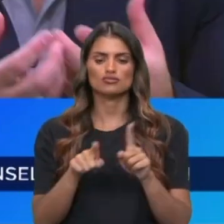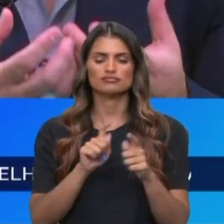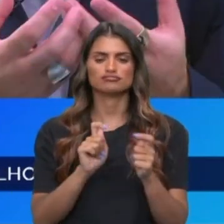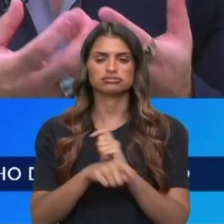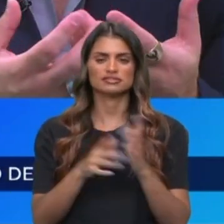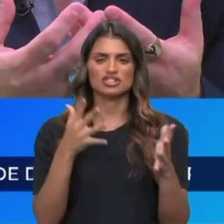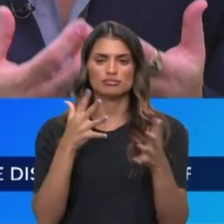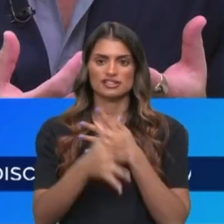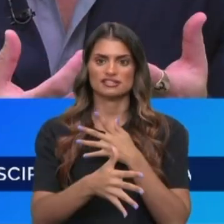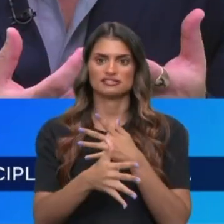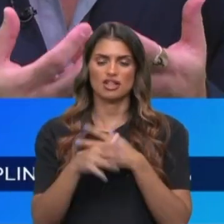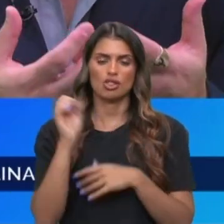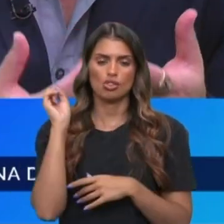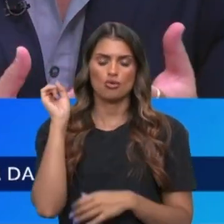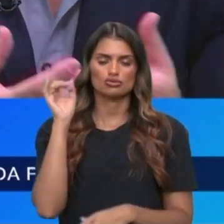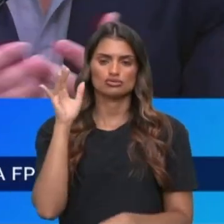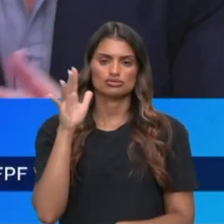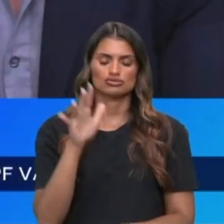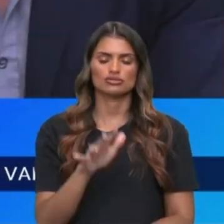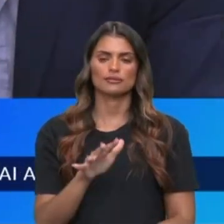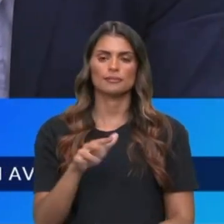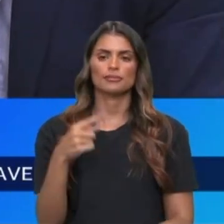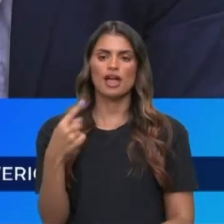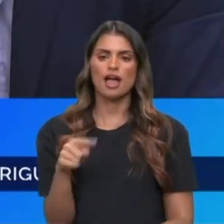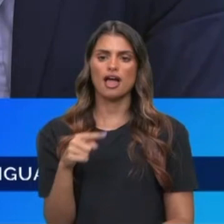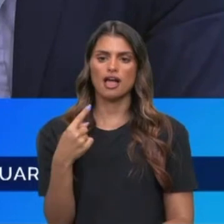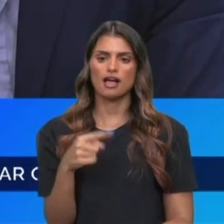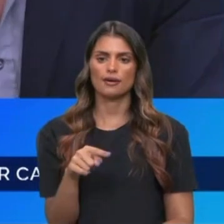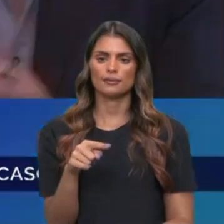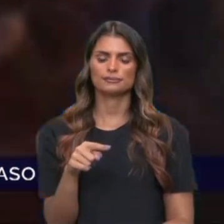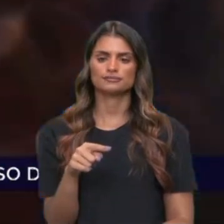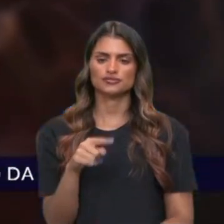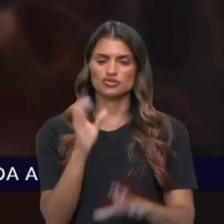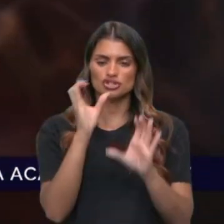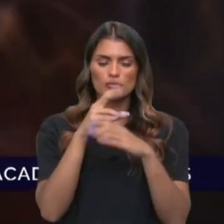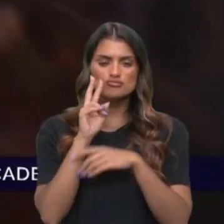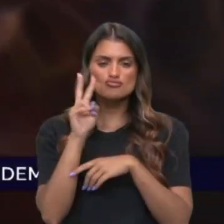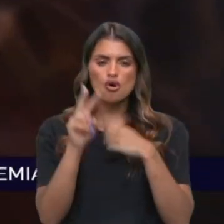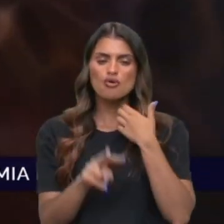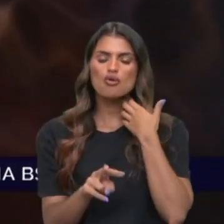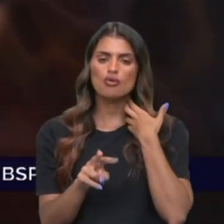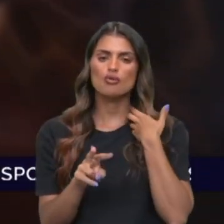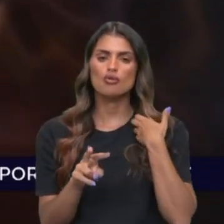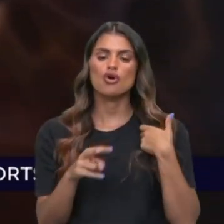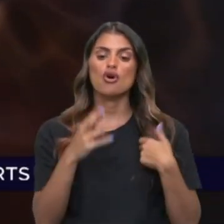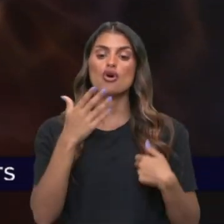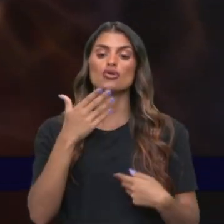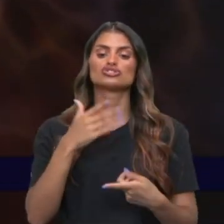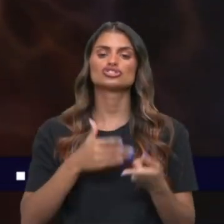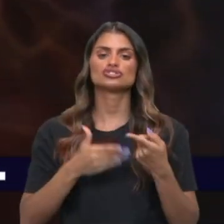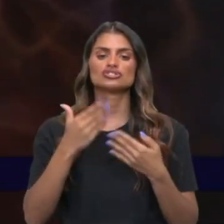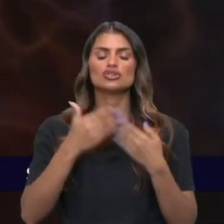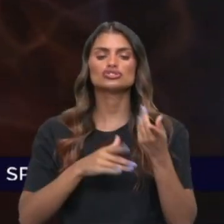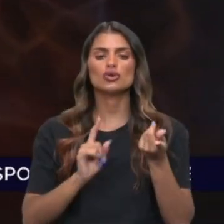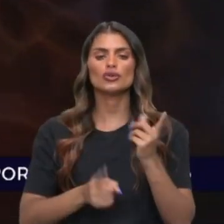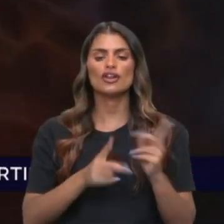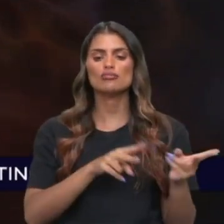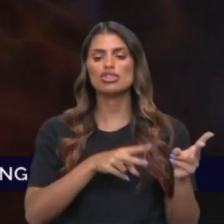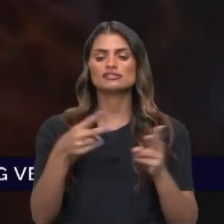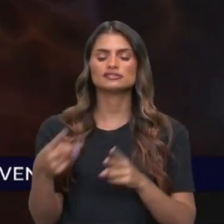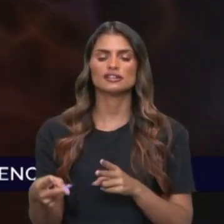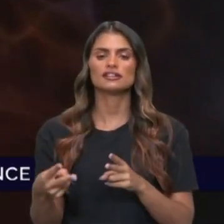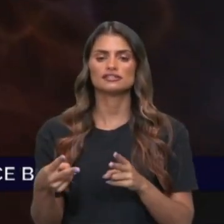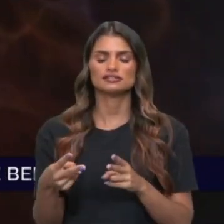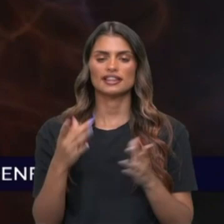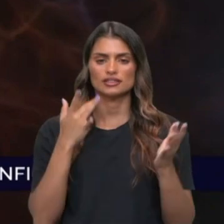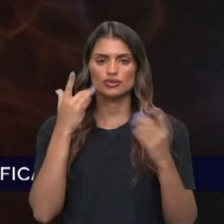A luz consegue finalmente chegar até aos nossos telescópios. O que é que aconteceu nesta transição? É isso que a teoria